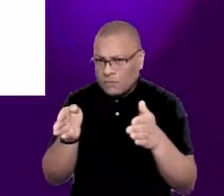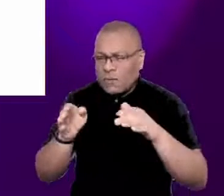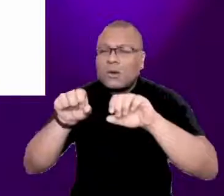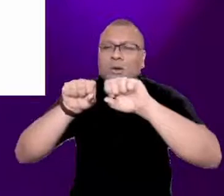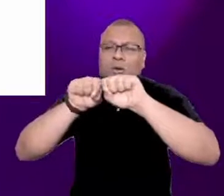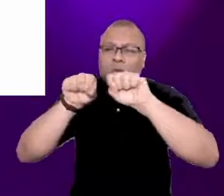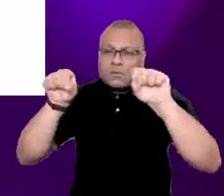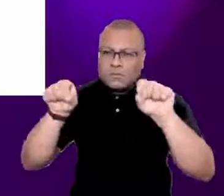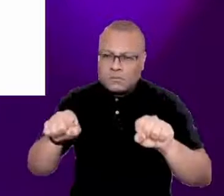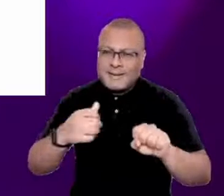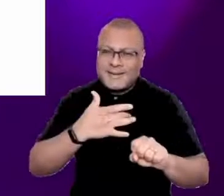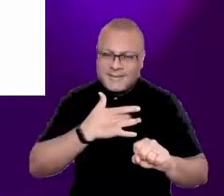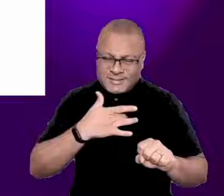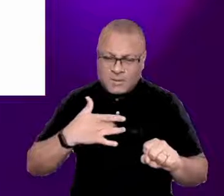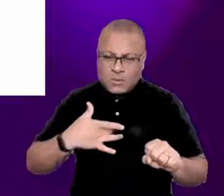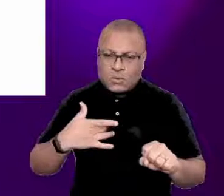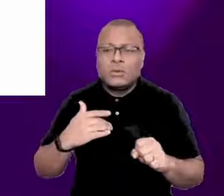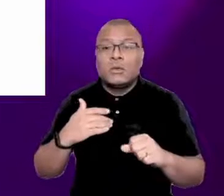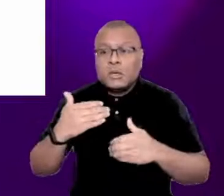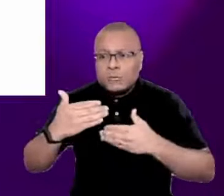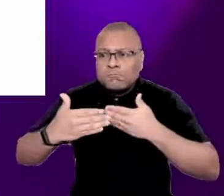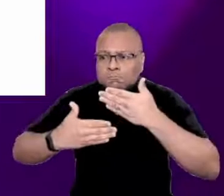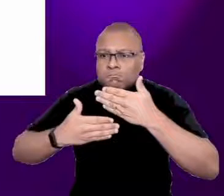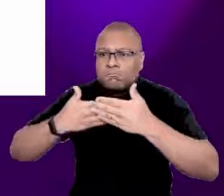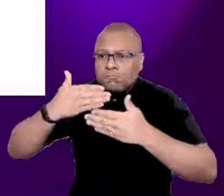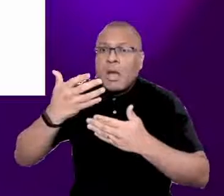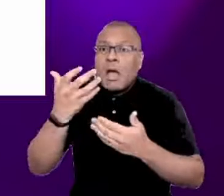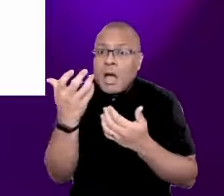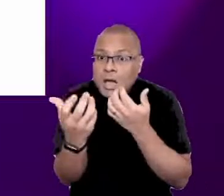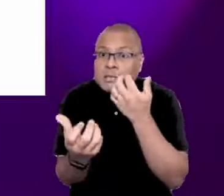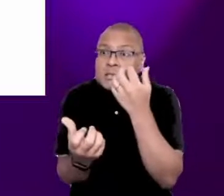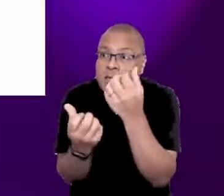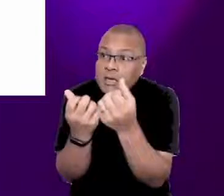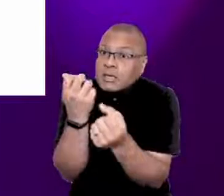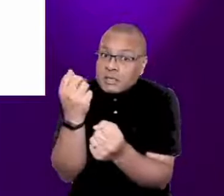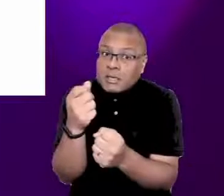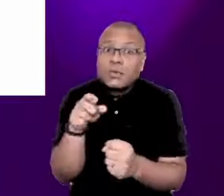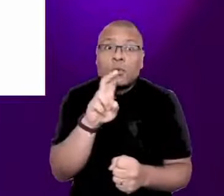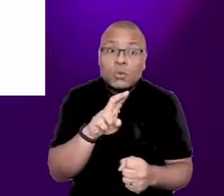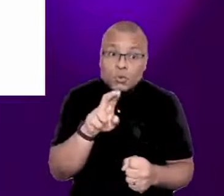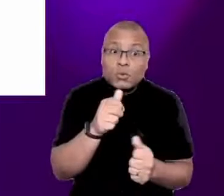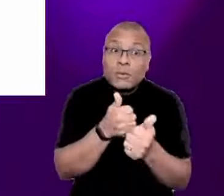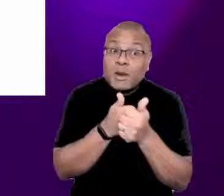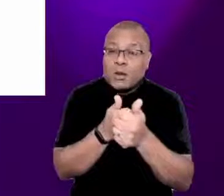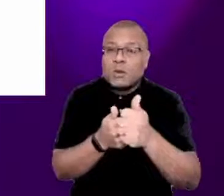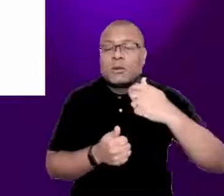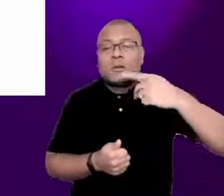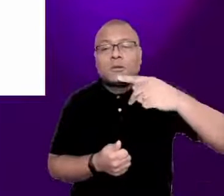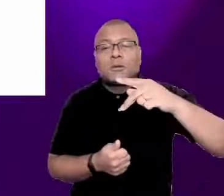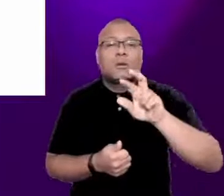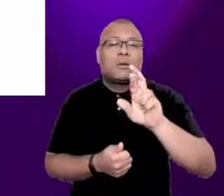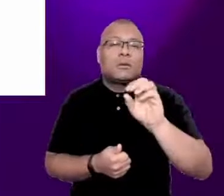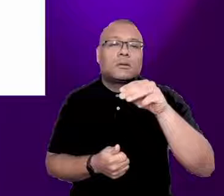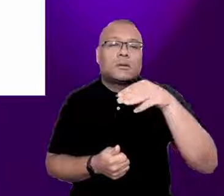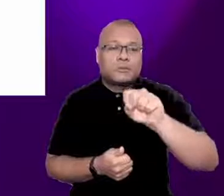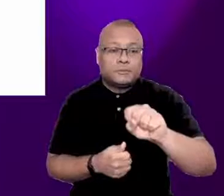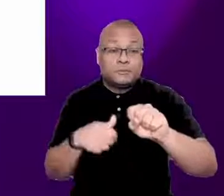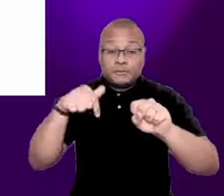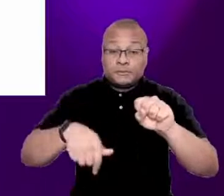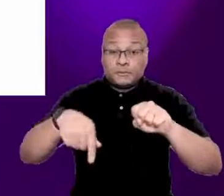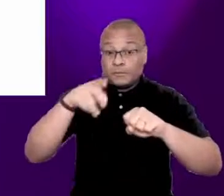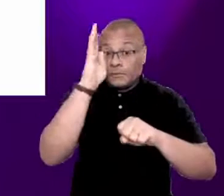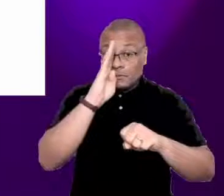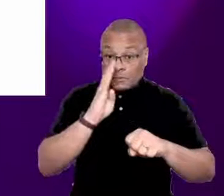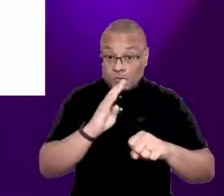trabalhado progressivamente, adotando formas de mensurar os PROMs. Aqui no Brasil nós temos o